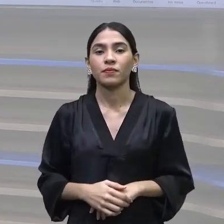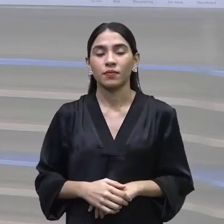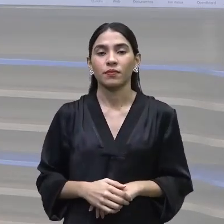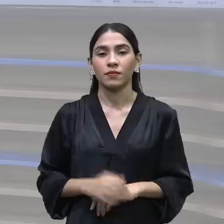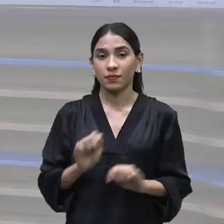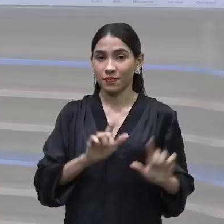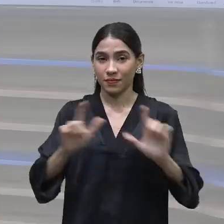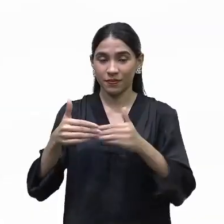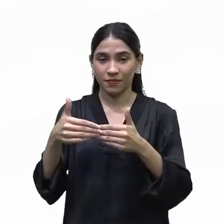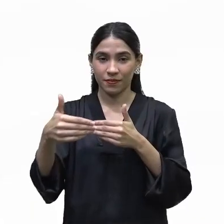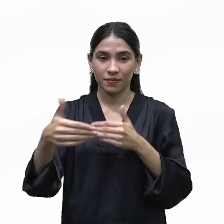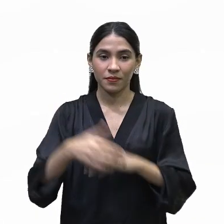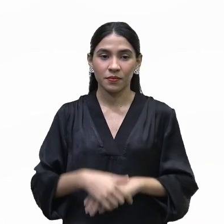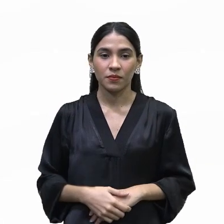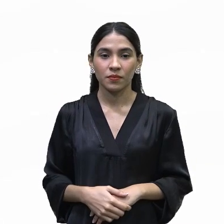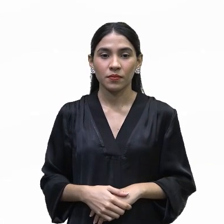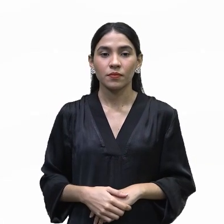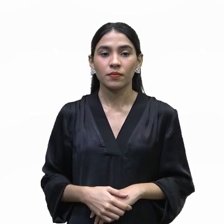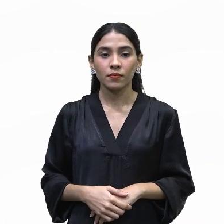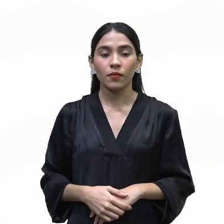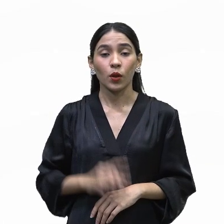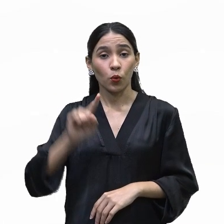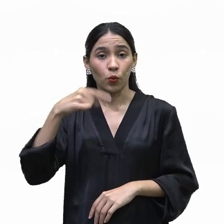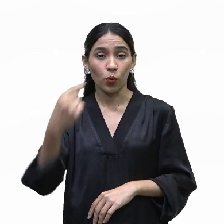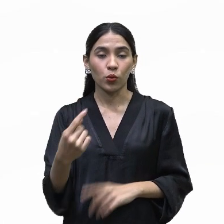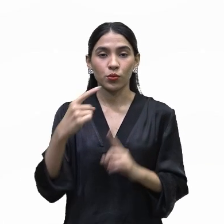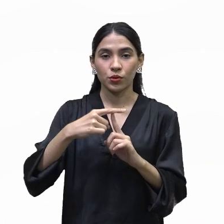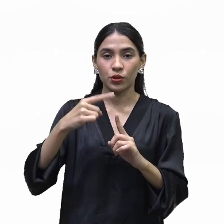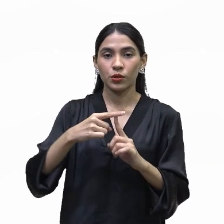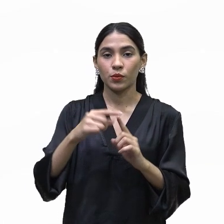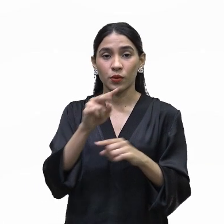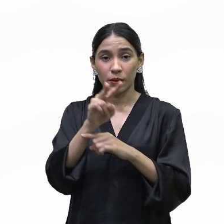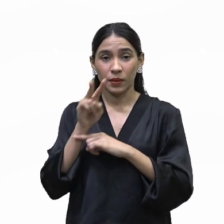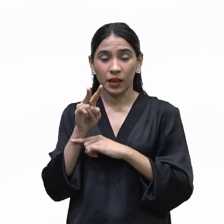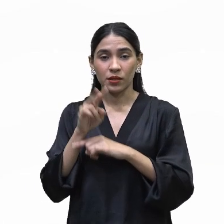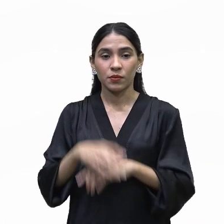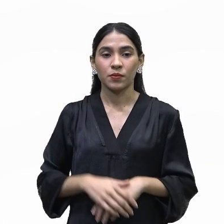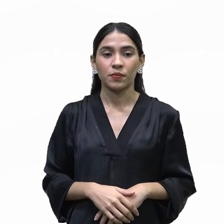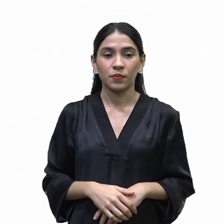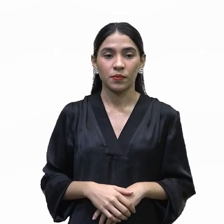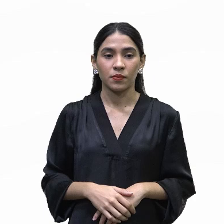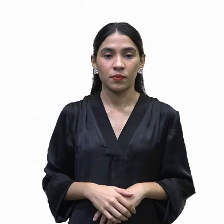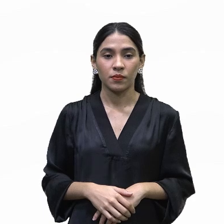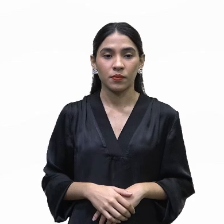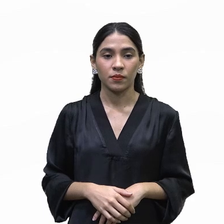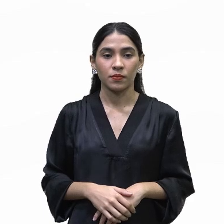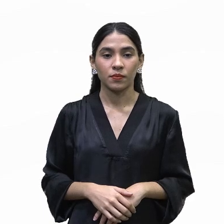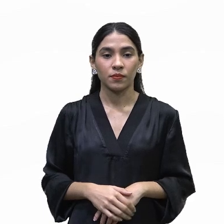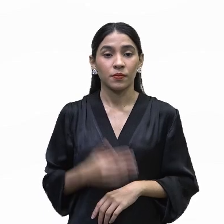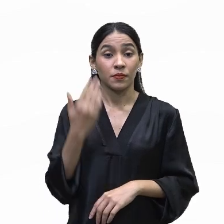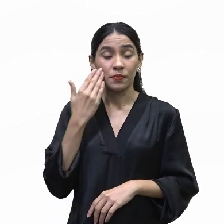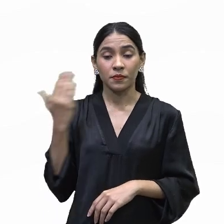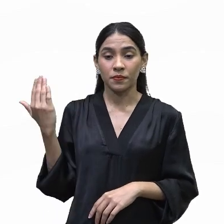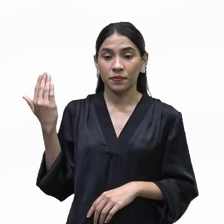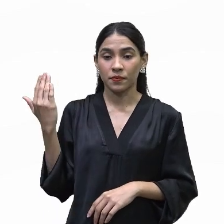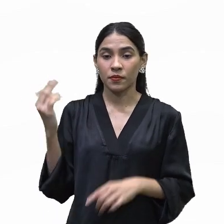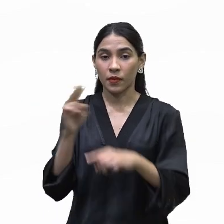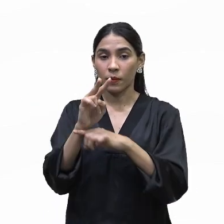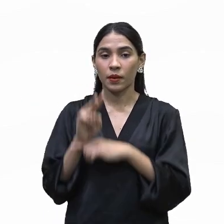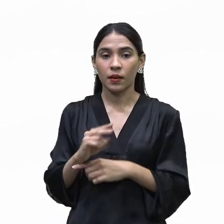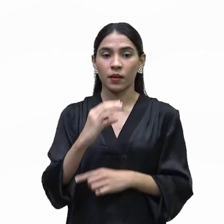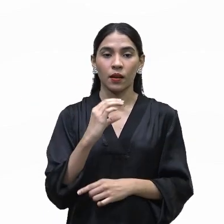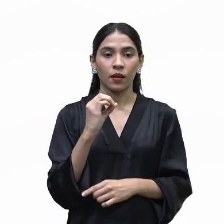seguir em frente aqui então. Um outro tipo de empréstimo agora que nós temos é o empréstimo